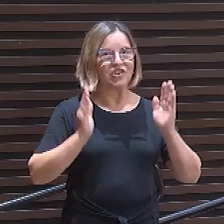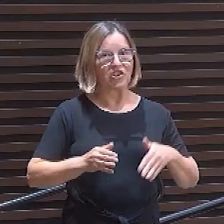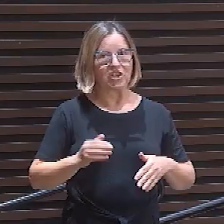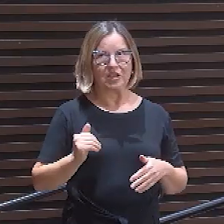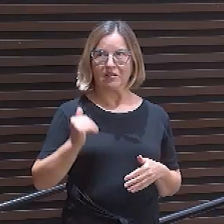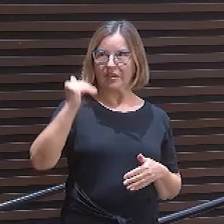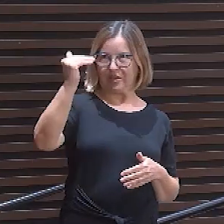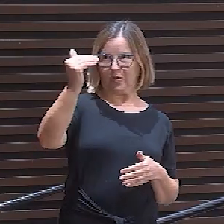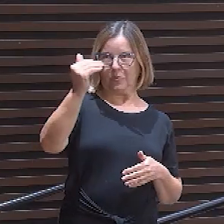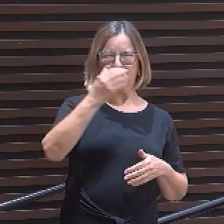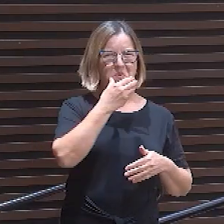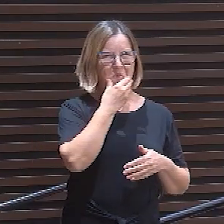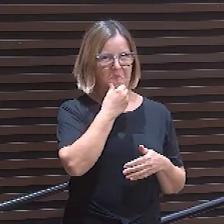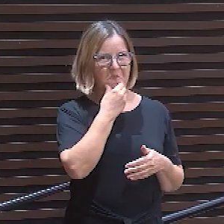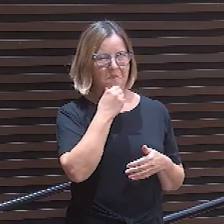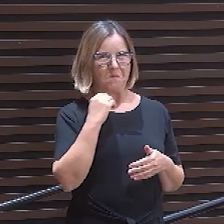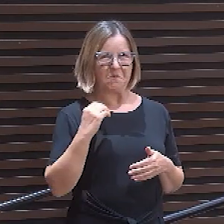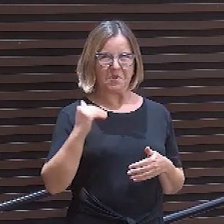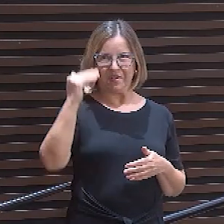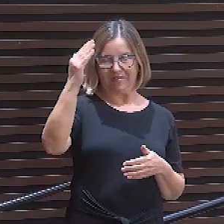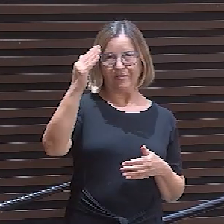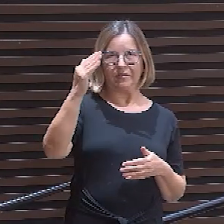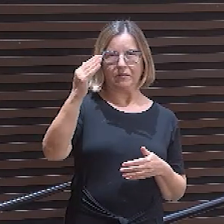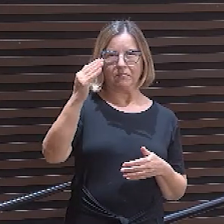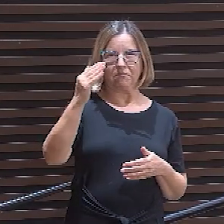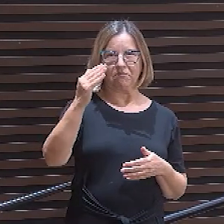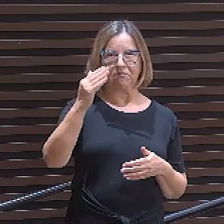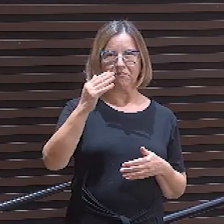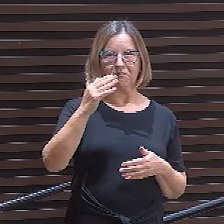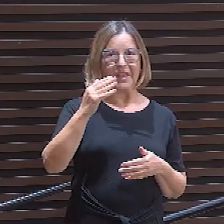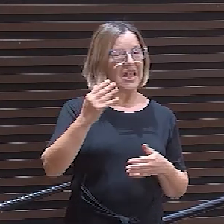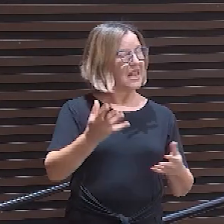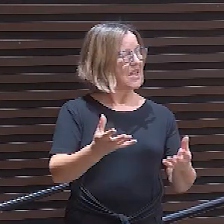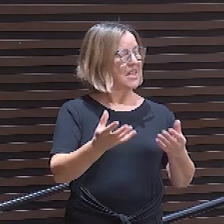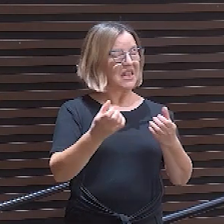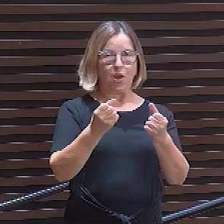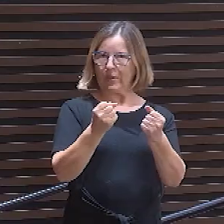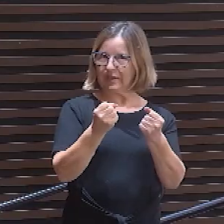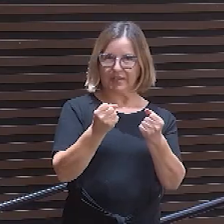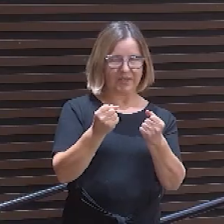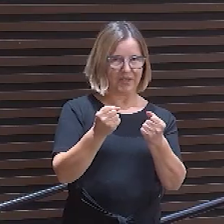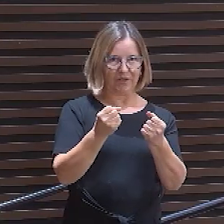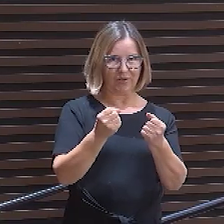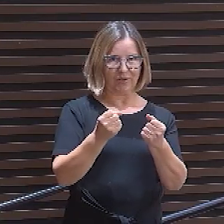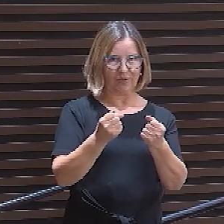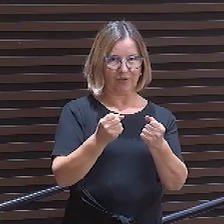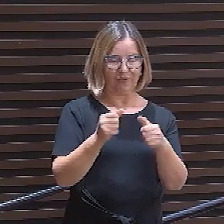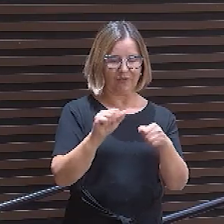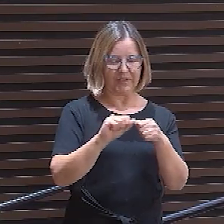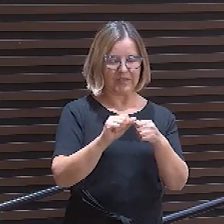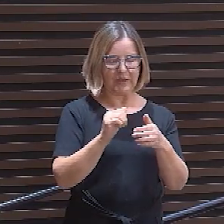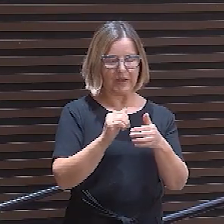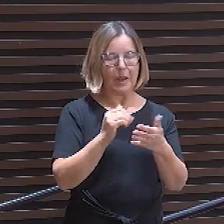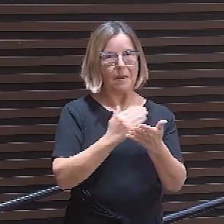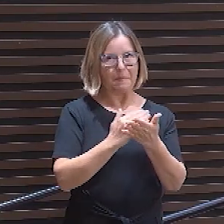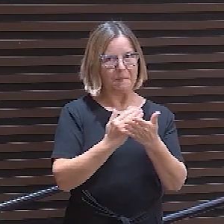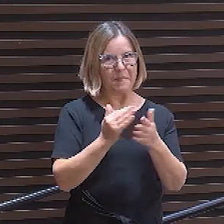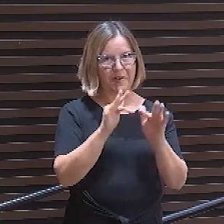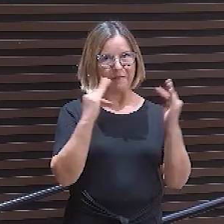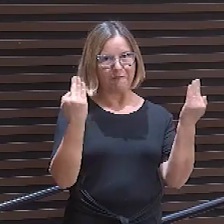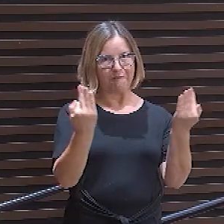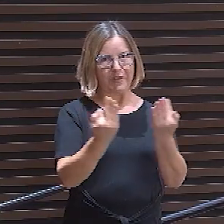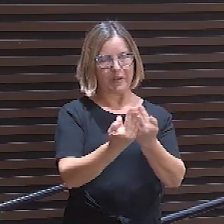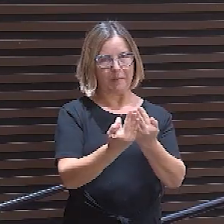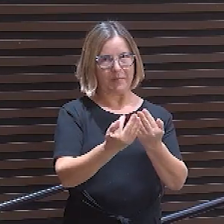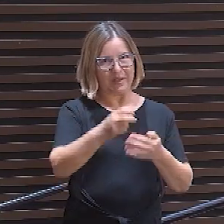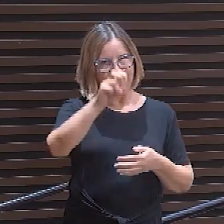A terceira vez que aparece aqui no verso 27, diz que pela fé ele abandonou